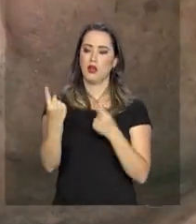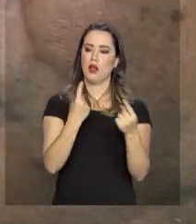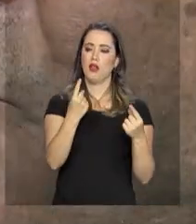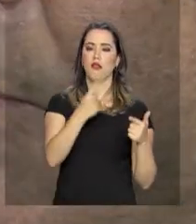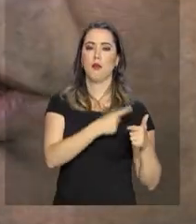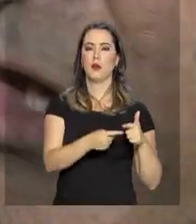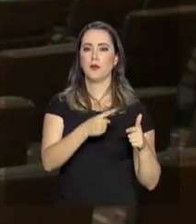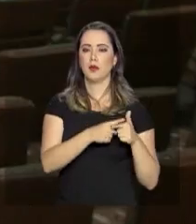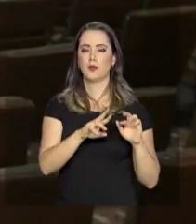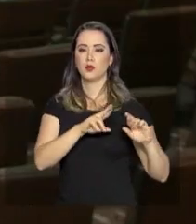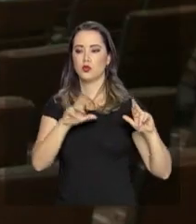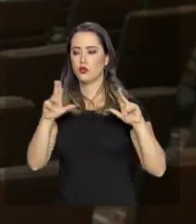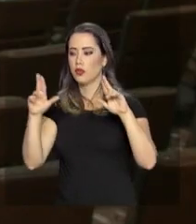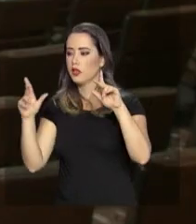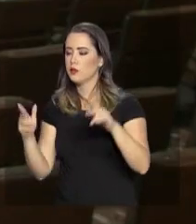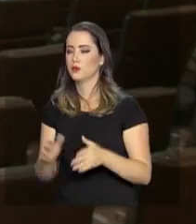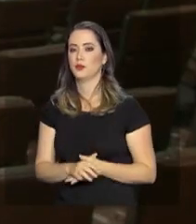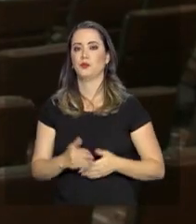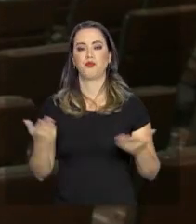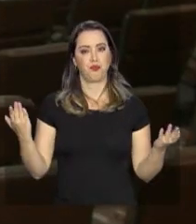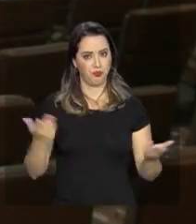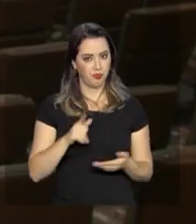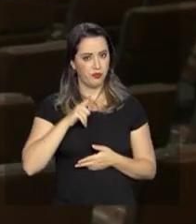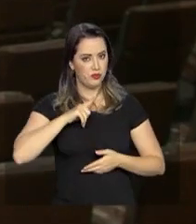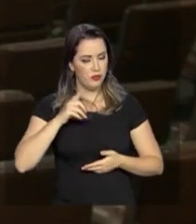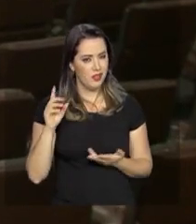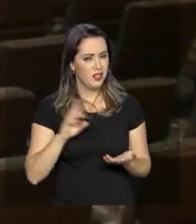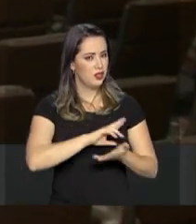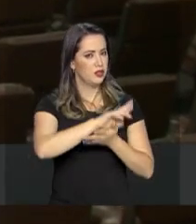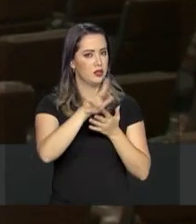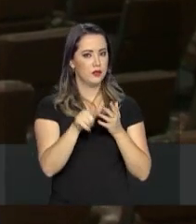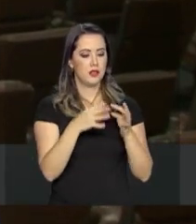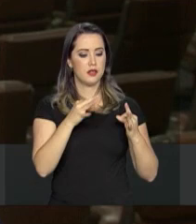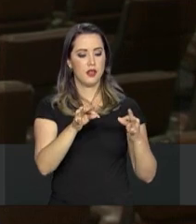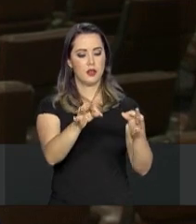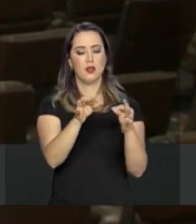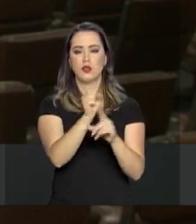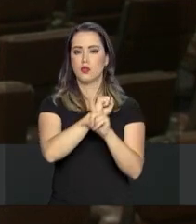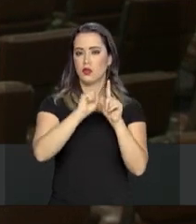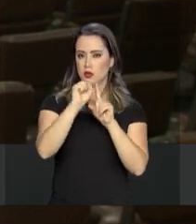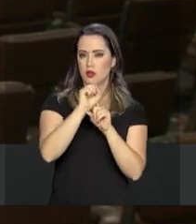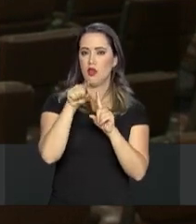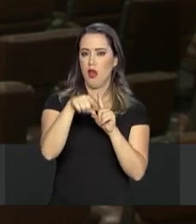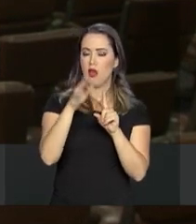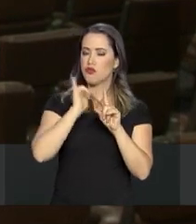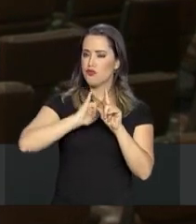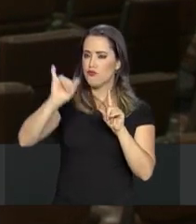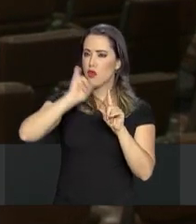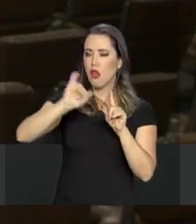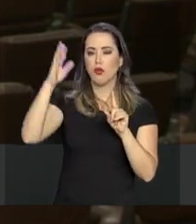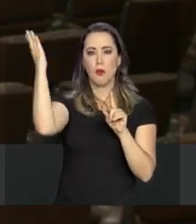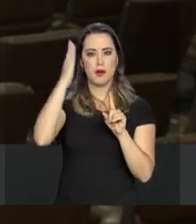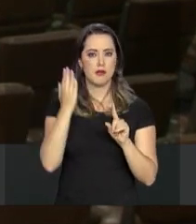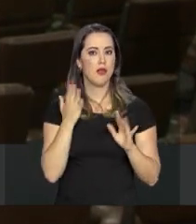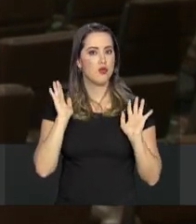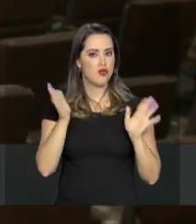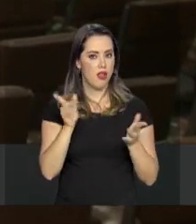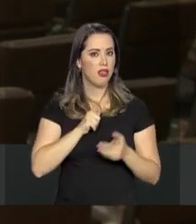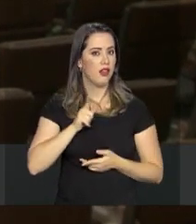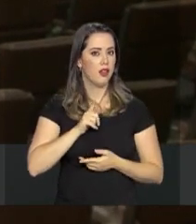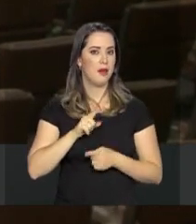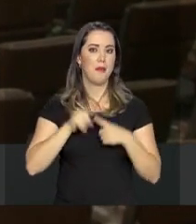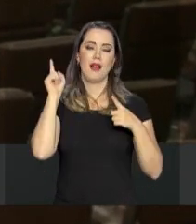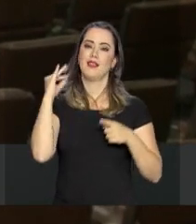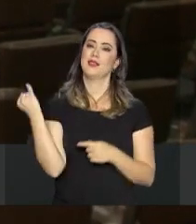tipo de problema. Existe hoje uma quantidade enorme de tecnologias sociais já lançadas no Brasil. Agora, o